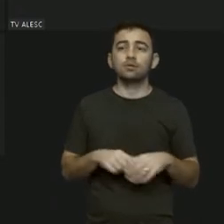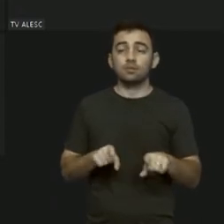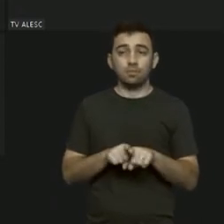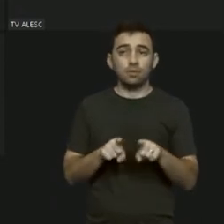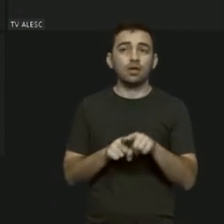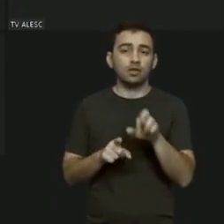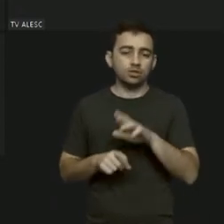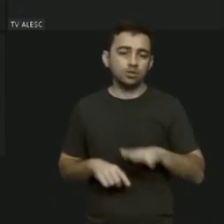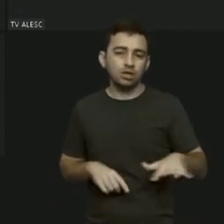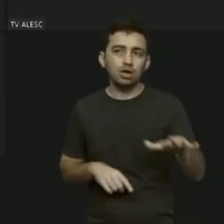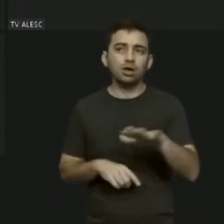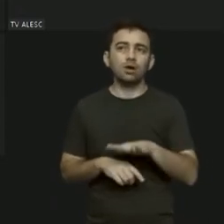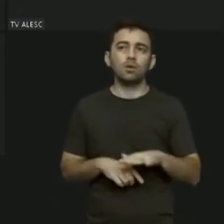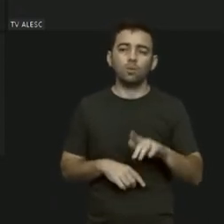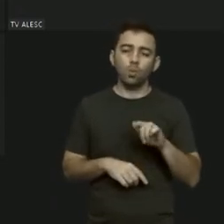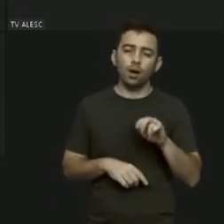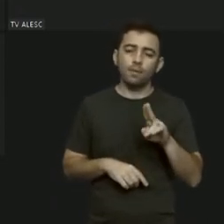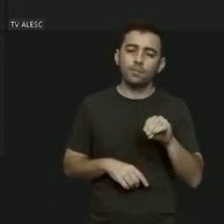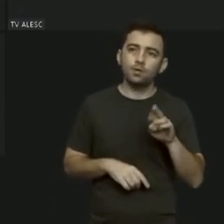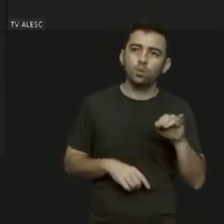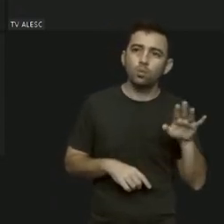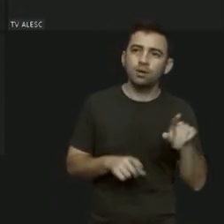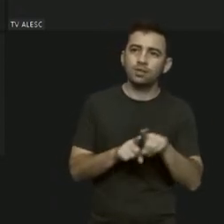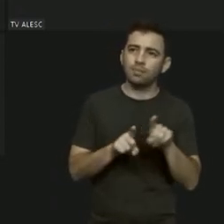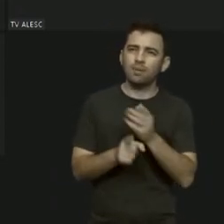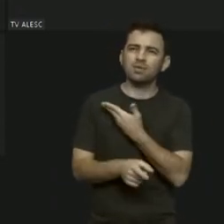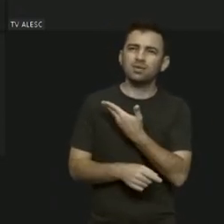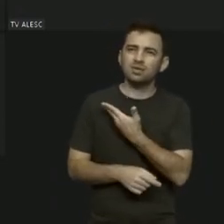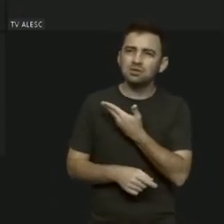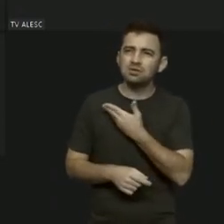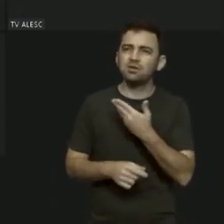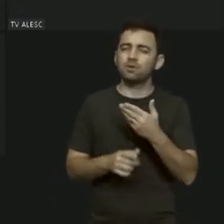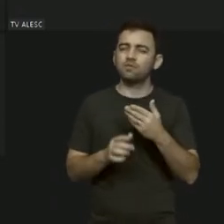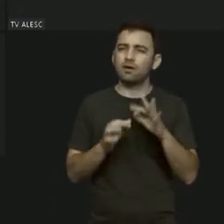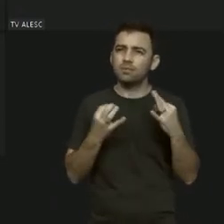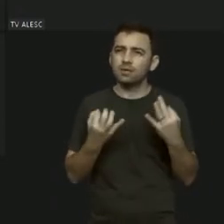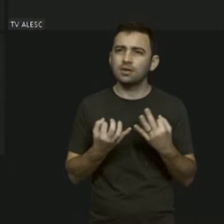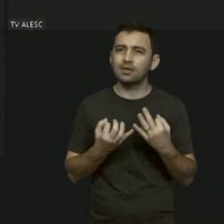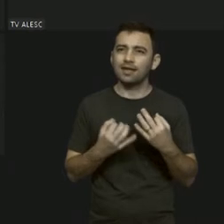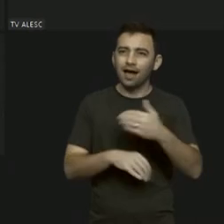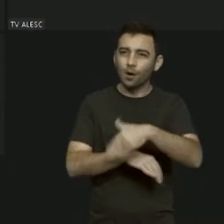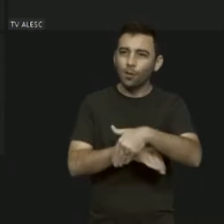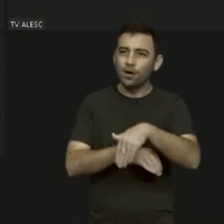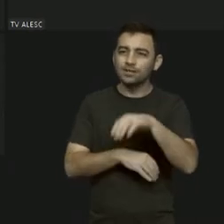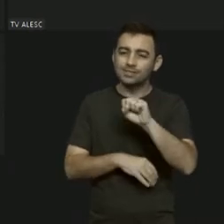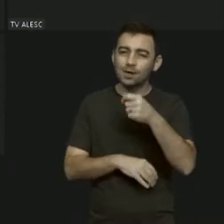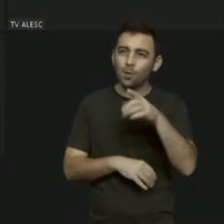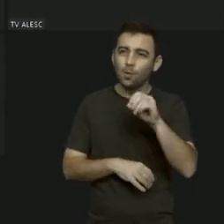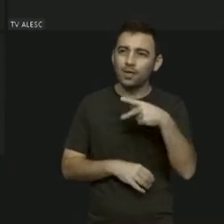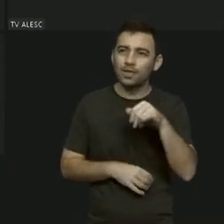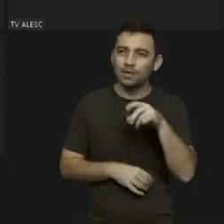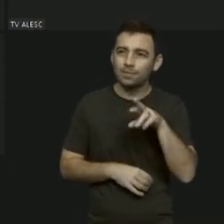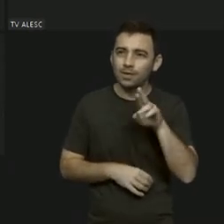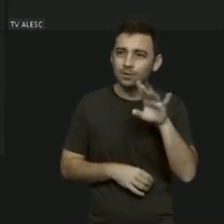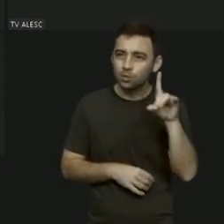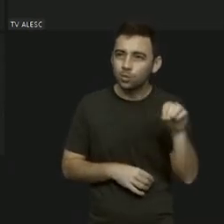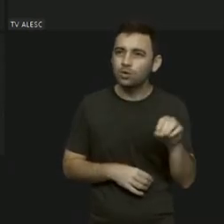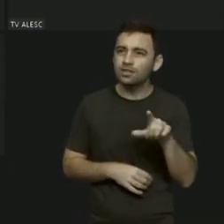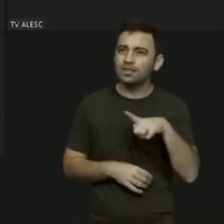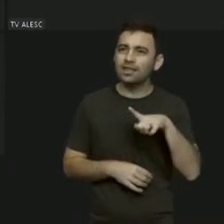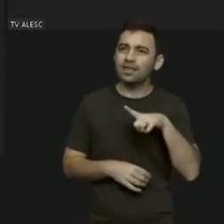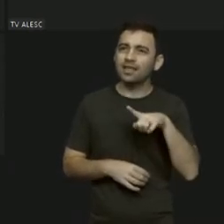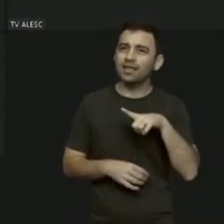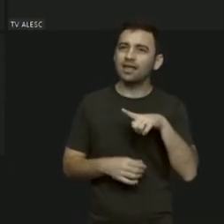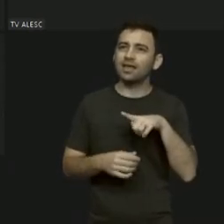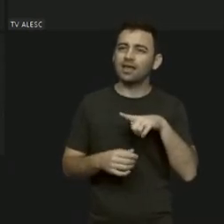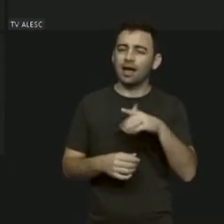aqui do Vale, de Guabiruba, região que eu também tenho parentes, amigos, e ele falou aí na Rua São Pedro, exatamente aí na Rua São Pedro, onde a gente tem aí também nossos parentes